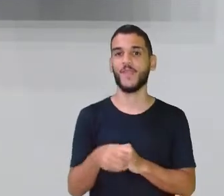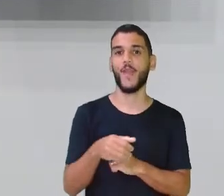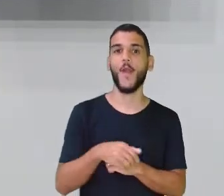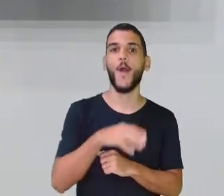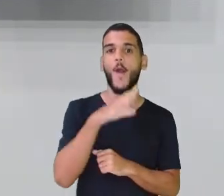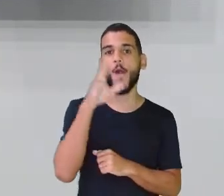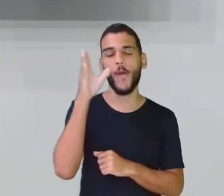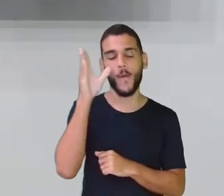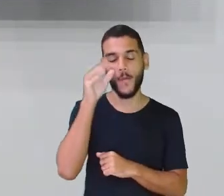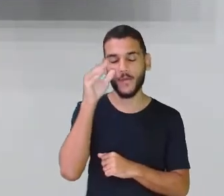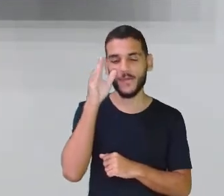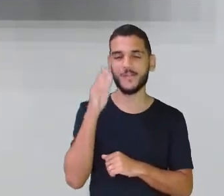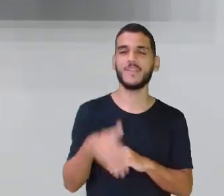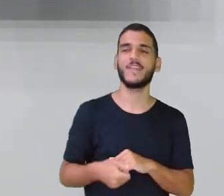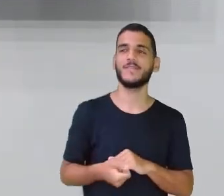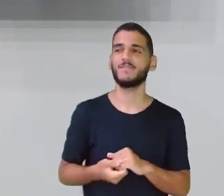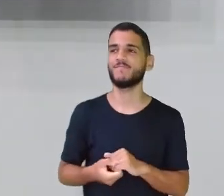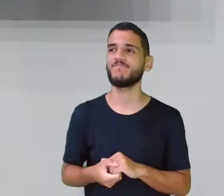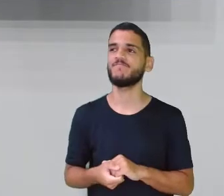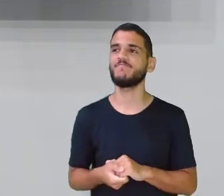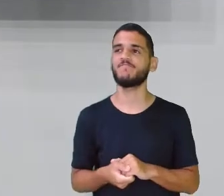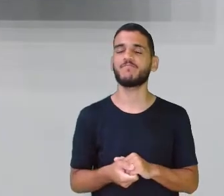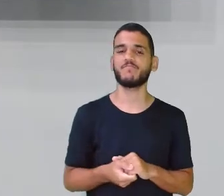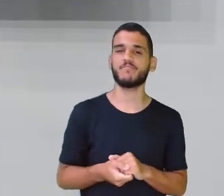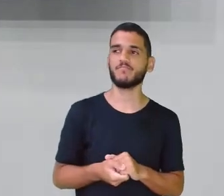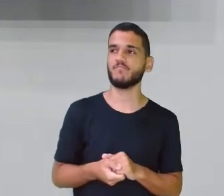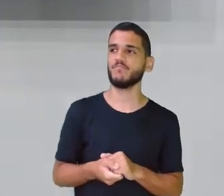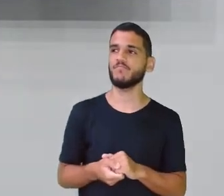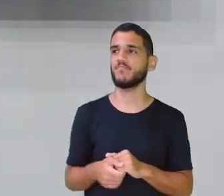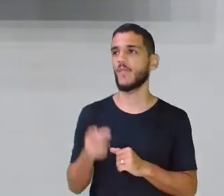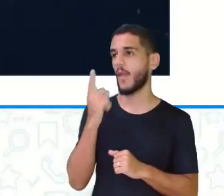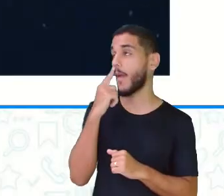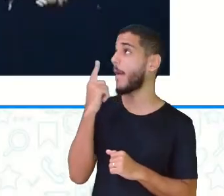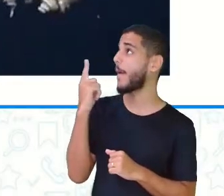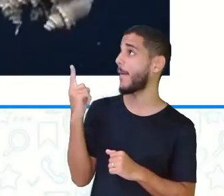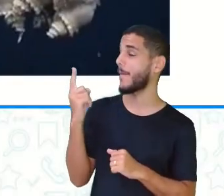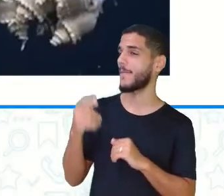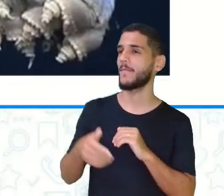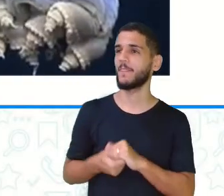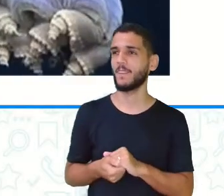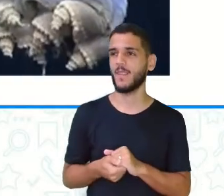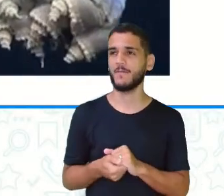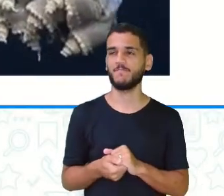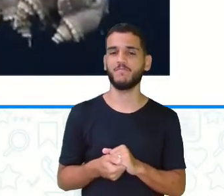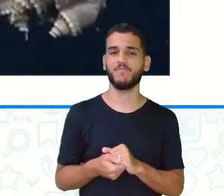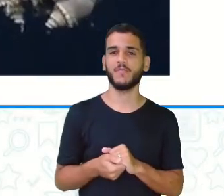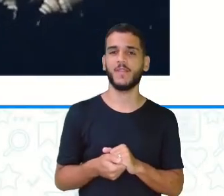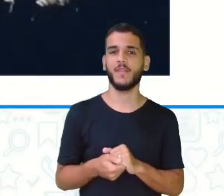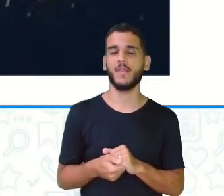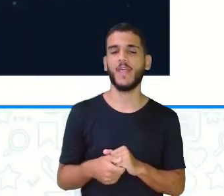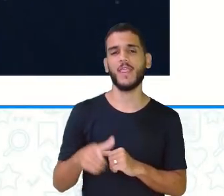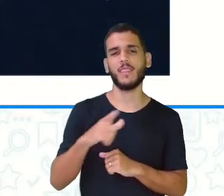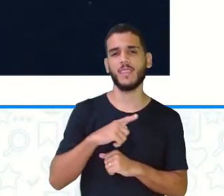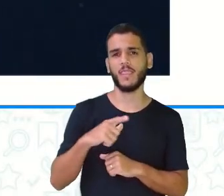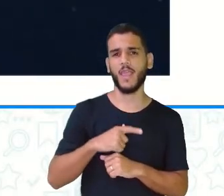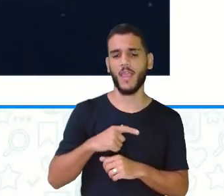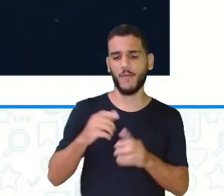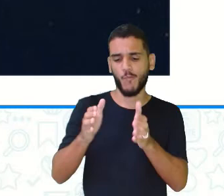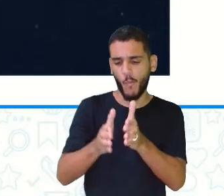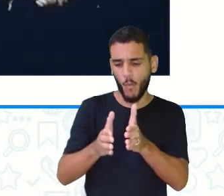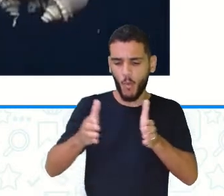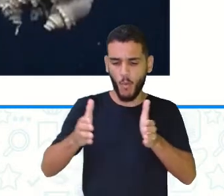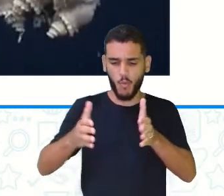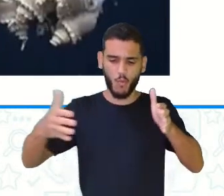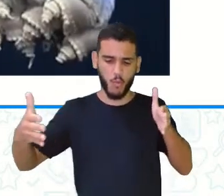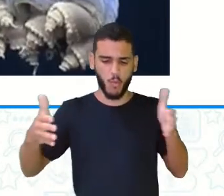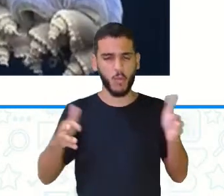esse polvo Dumbo? Olha só, o polvo Dumbo tem tamanhos diferentes, versões diferentes.